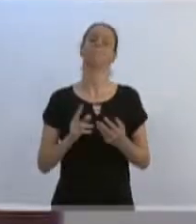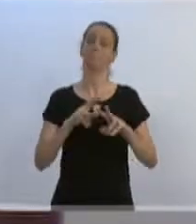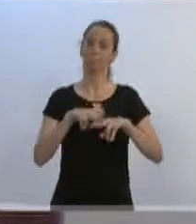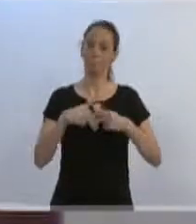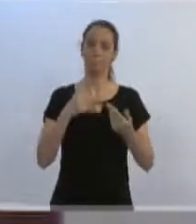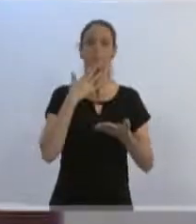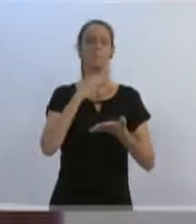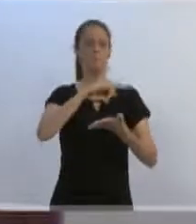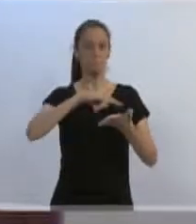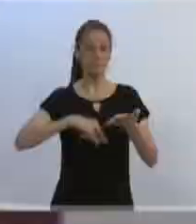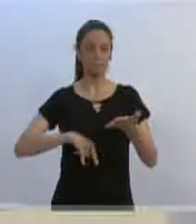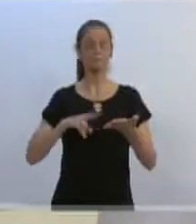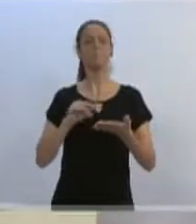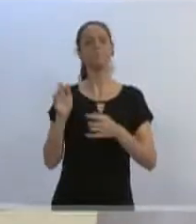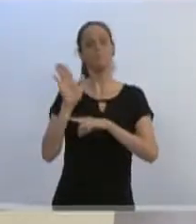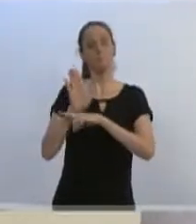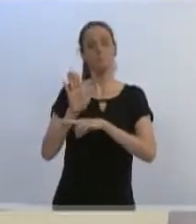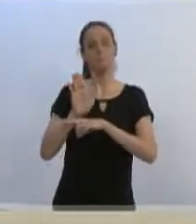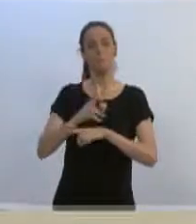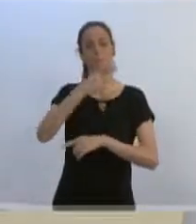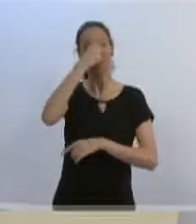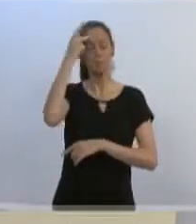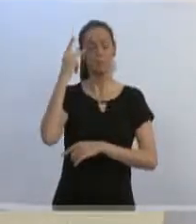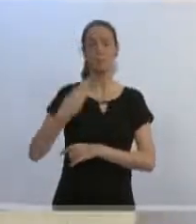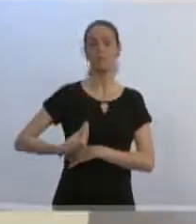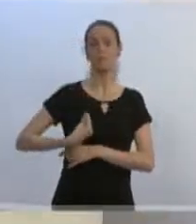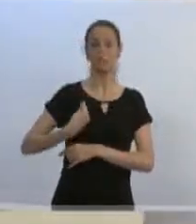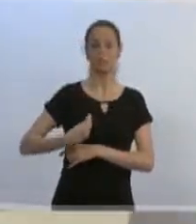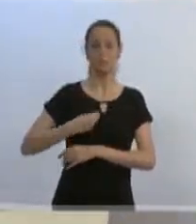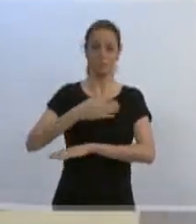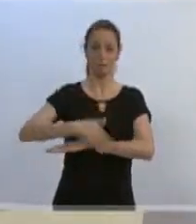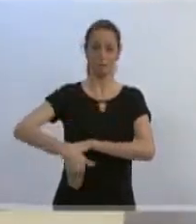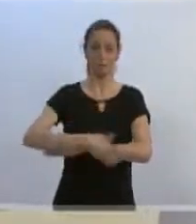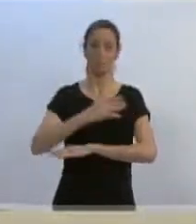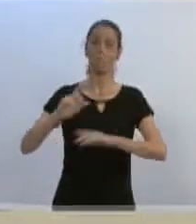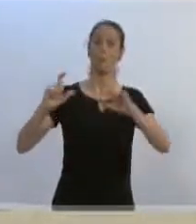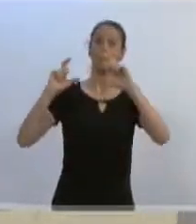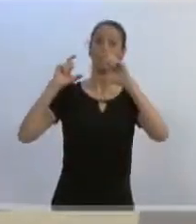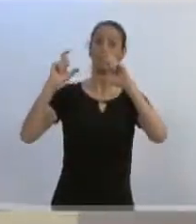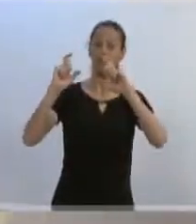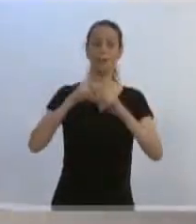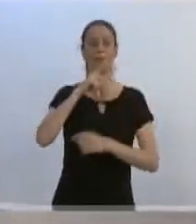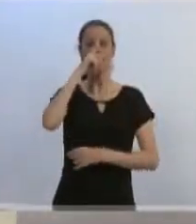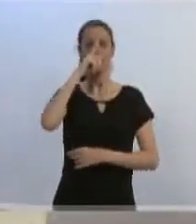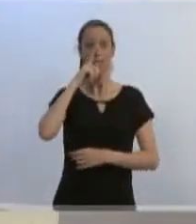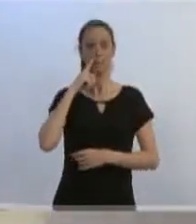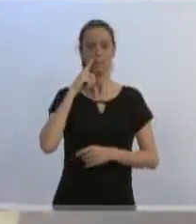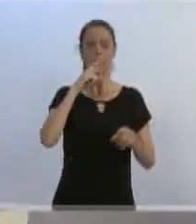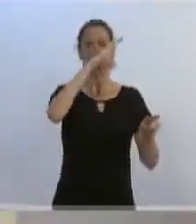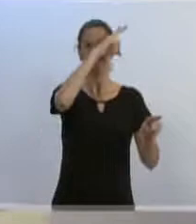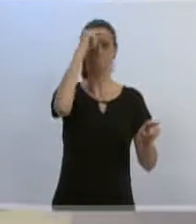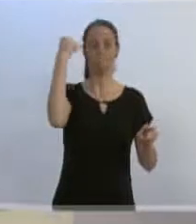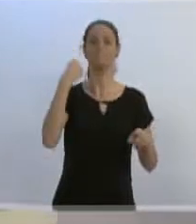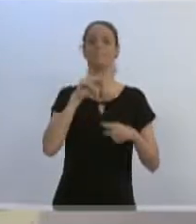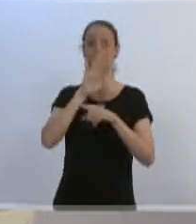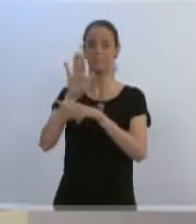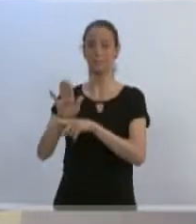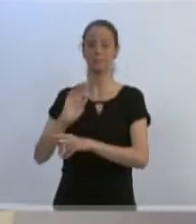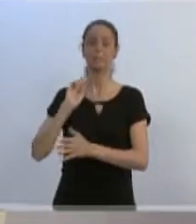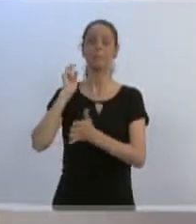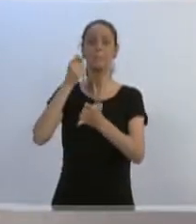mais carentes moradores nas ruas de placa amarela onde precisa do apoio público onde ele espalha sua taxa de convite